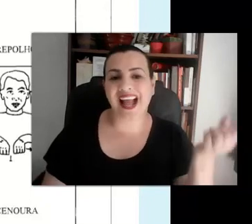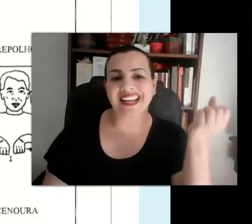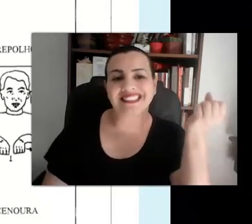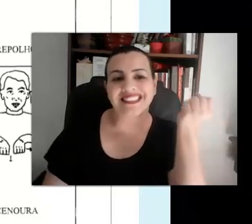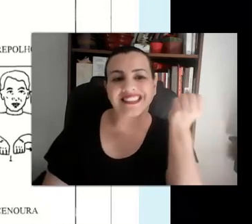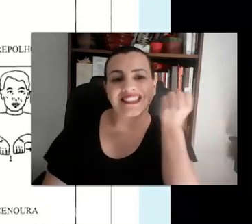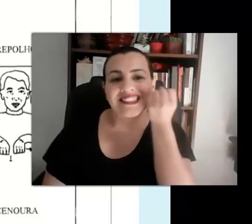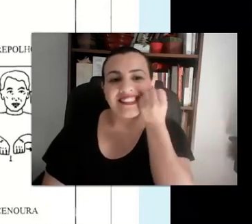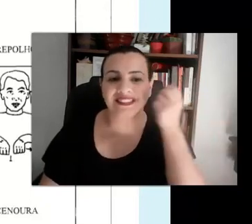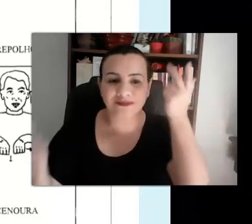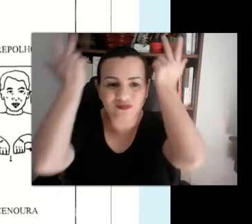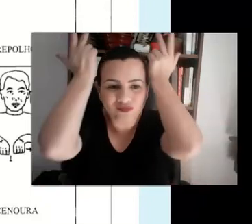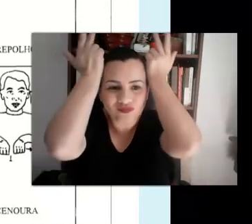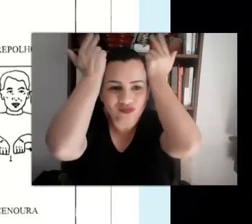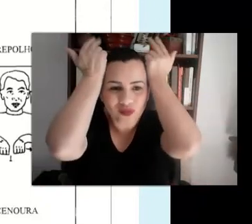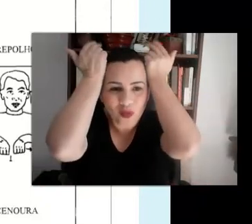Cenoura,